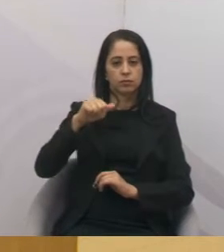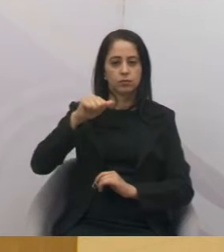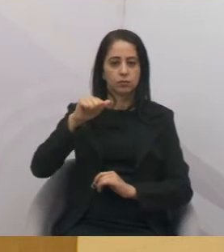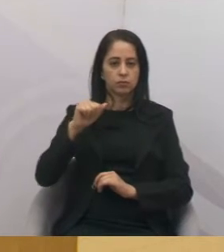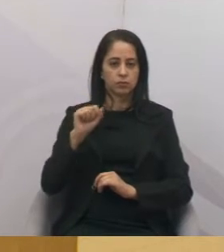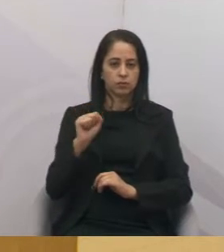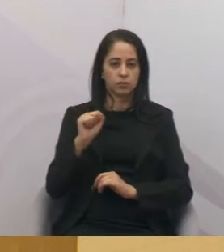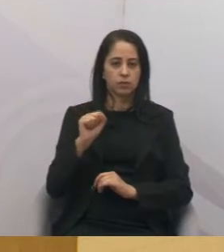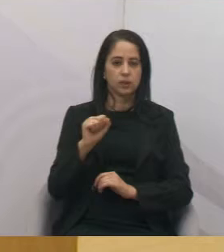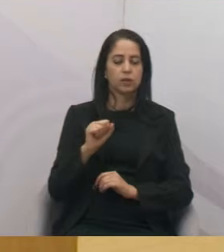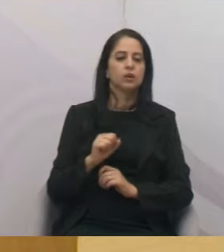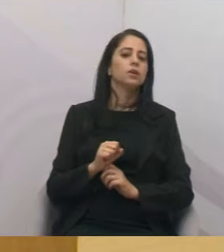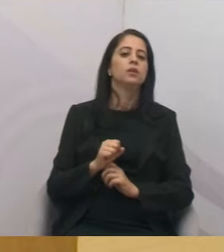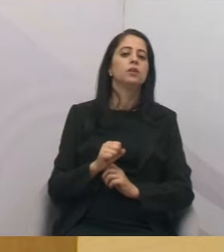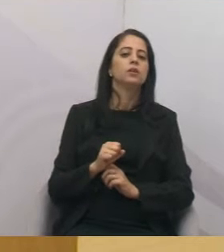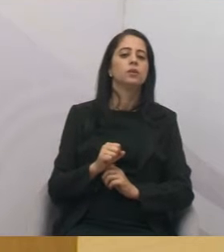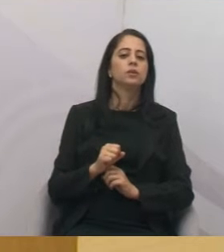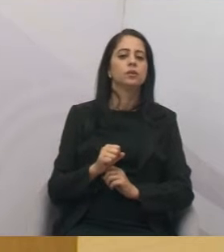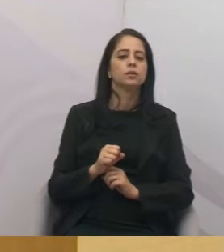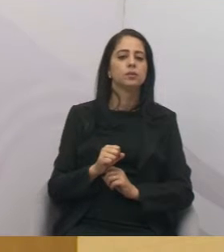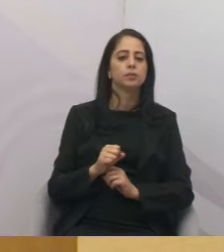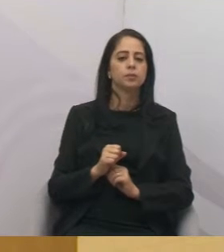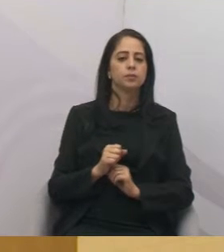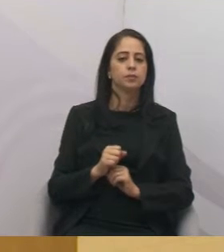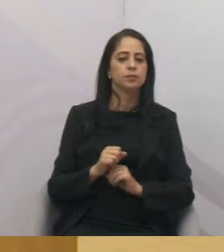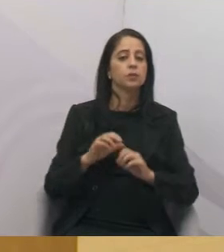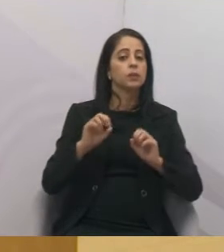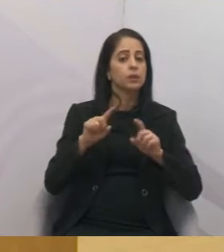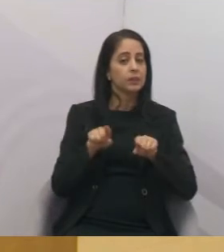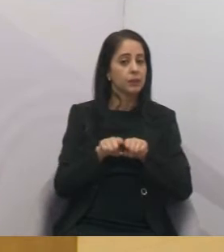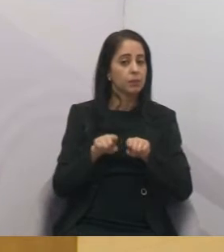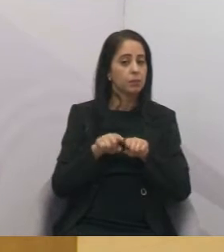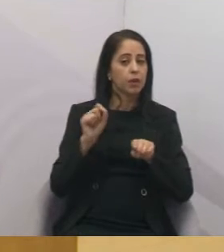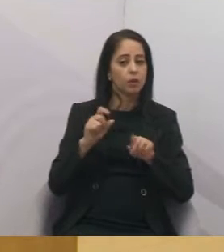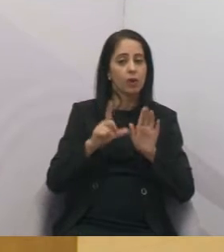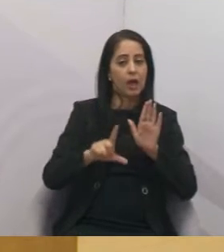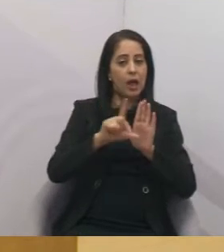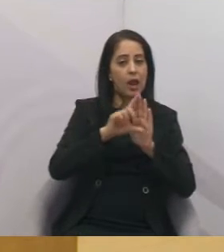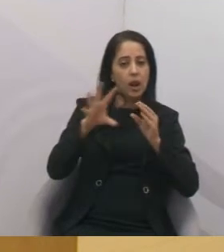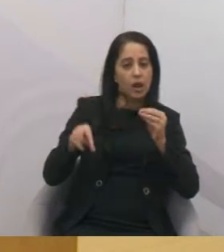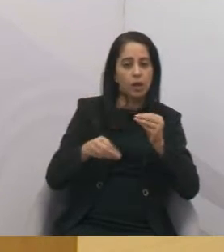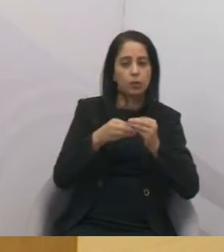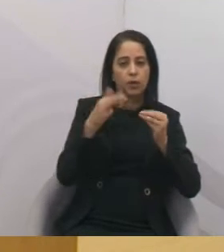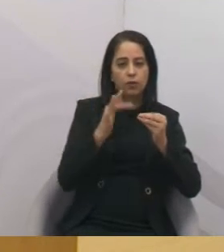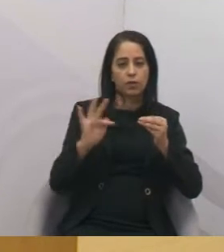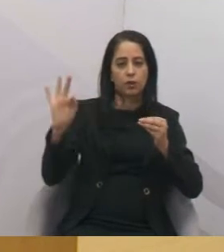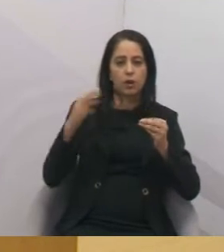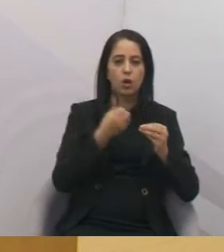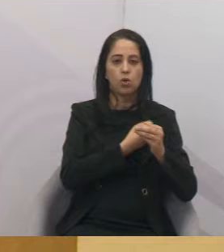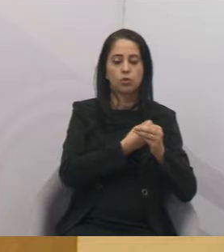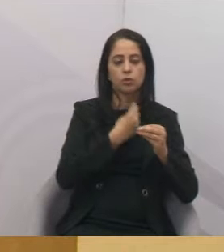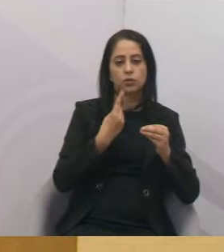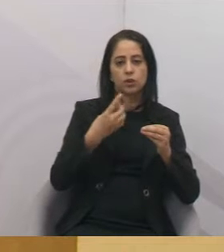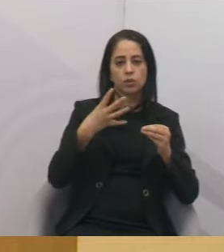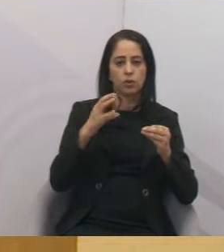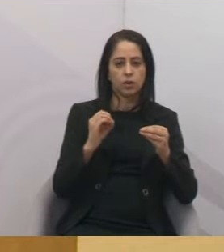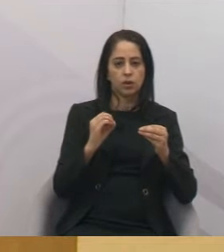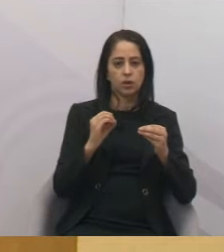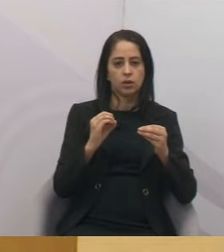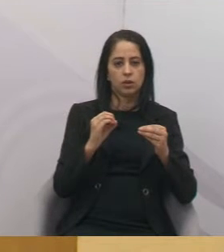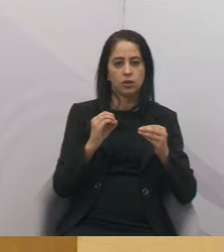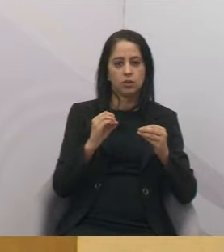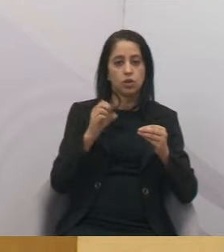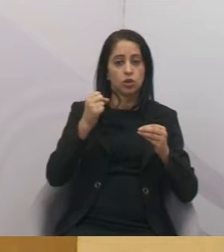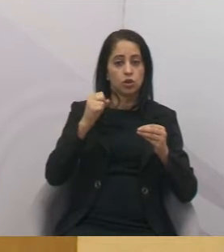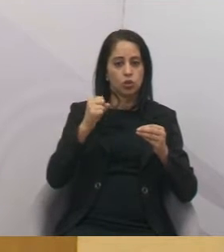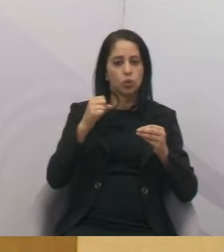SISNA-MA, Sistema Nacional de Meio Ambiente. Além disso, a Lei Complementar Federal número 140, de 8